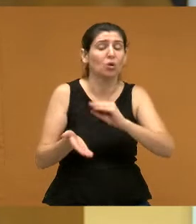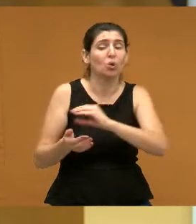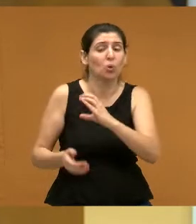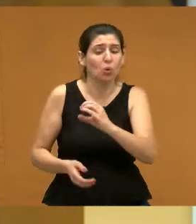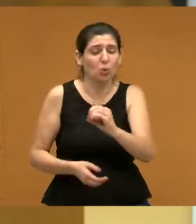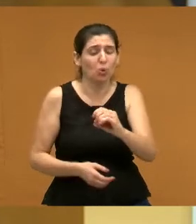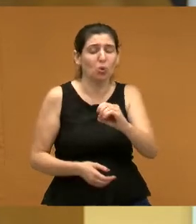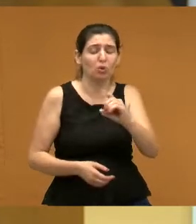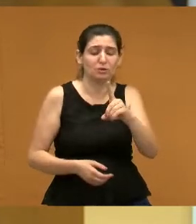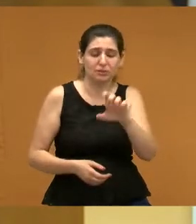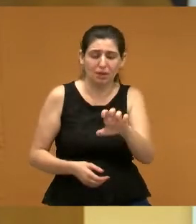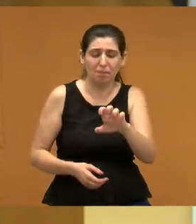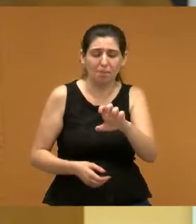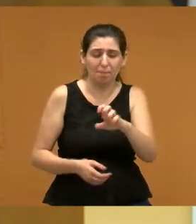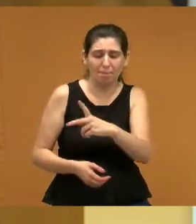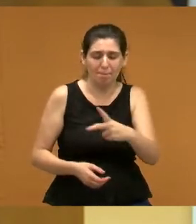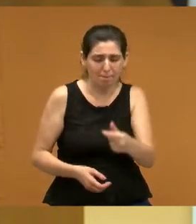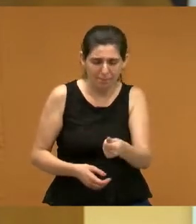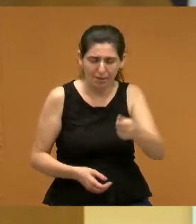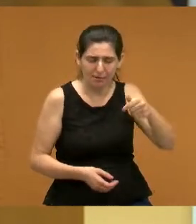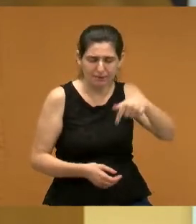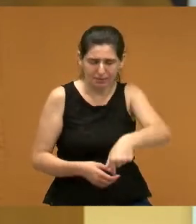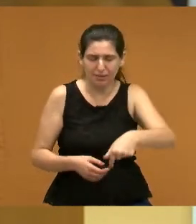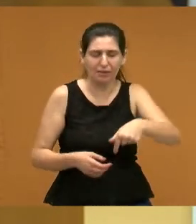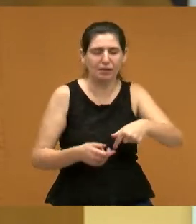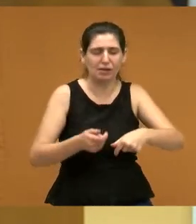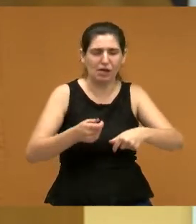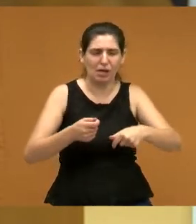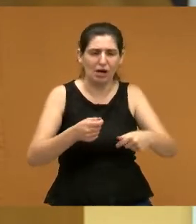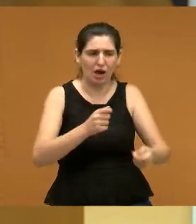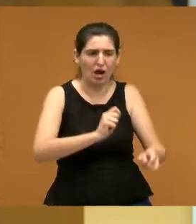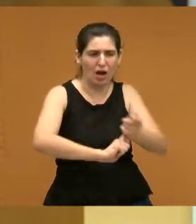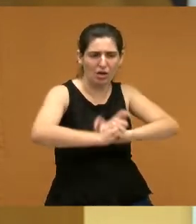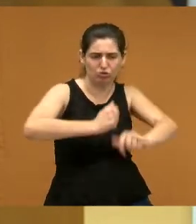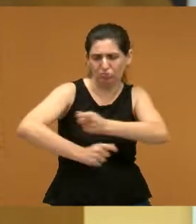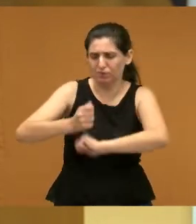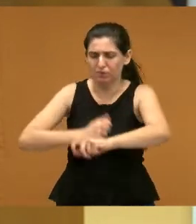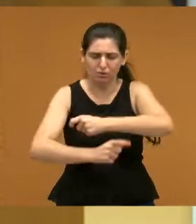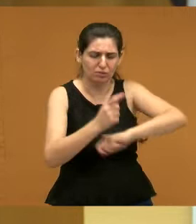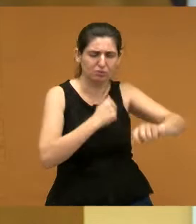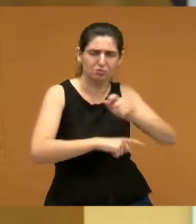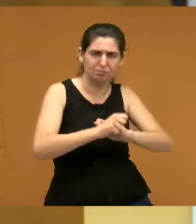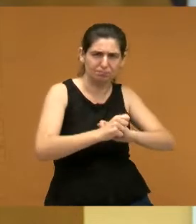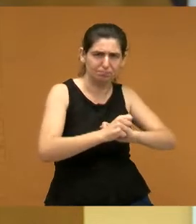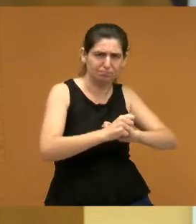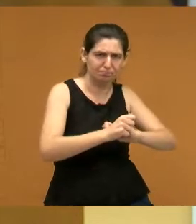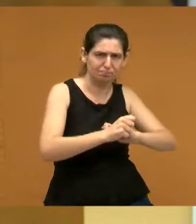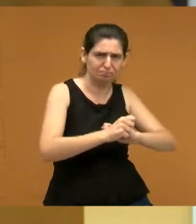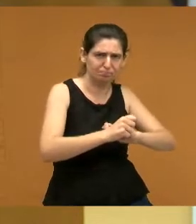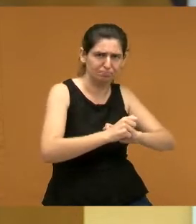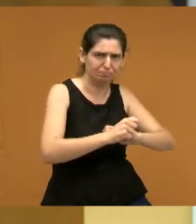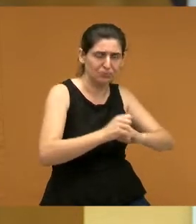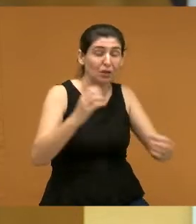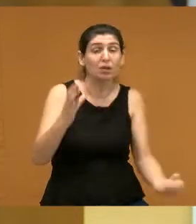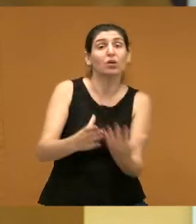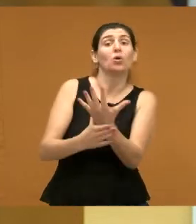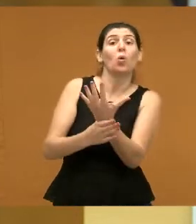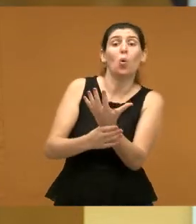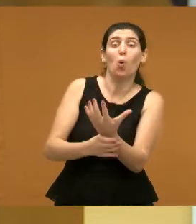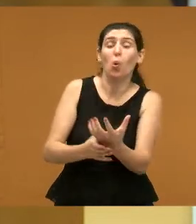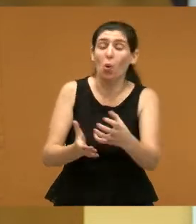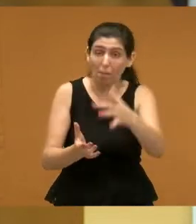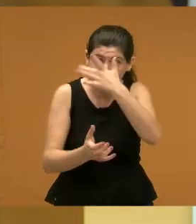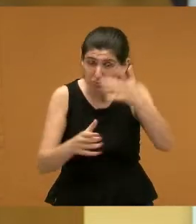alterações propostas na estrutura administrativa. Por oportuno, foi ainda criado o cargo de contador